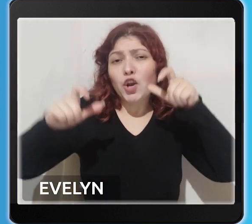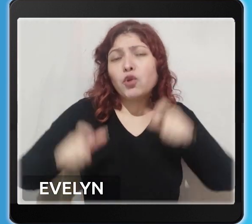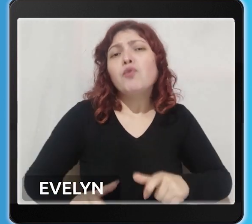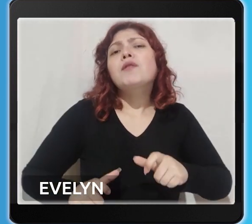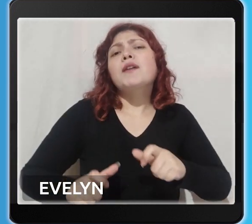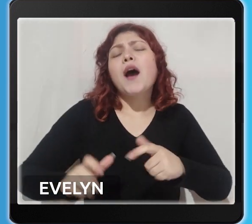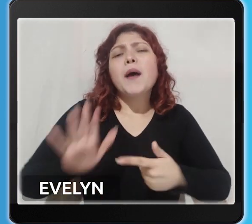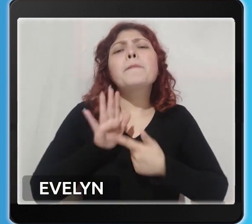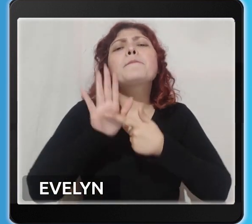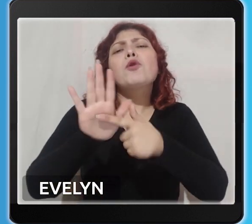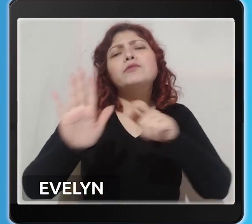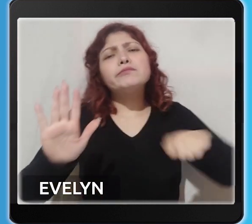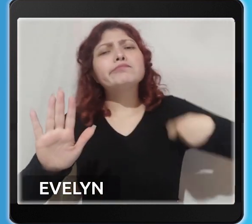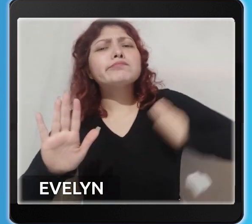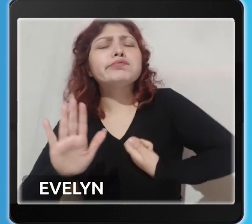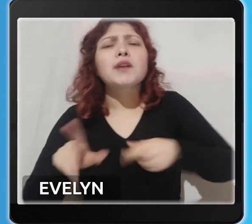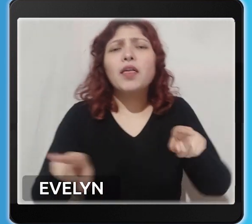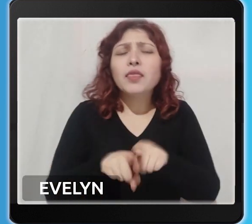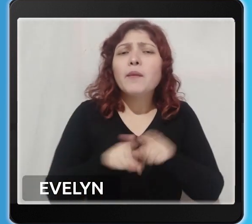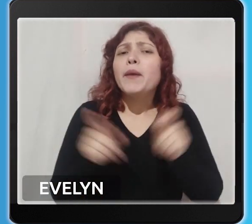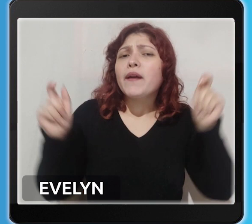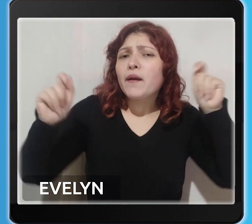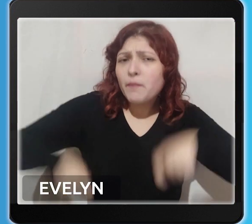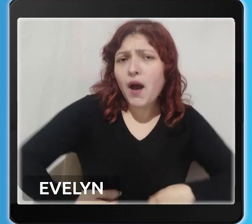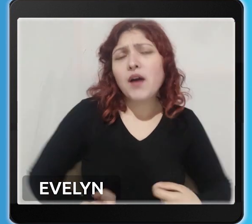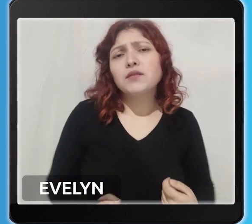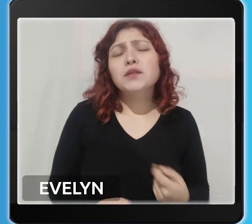do Salão URGS 2021, o